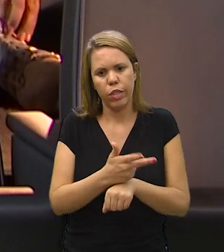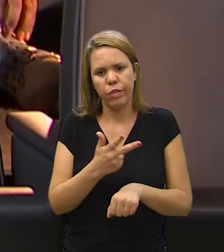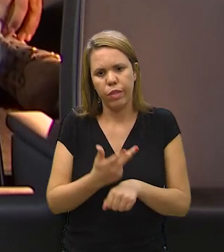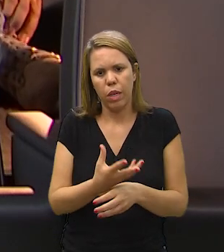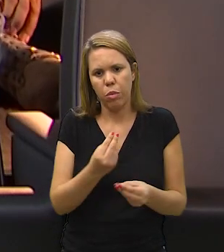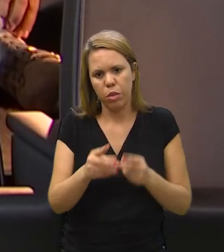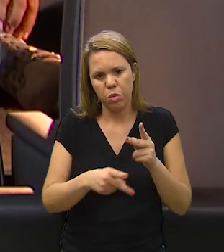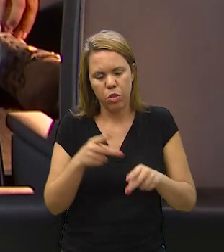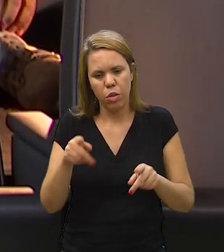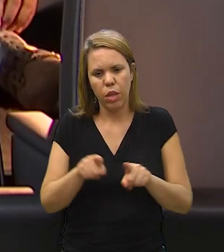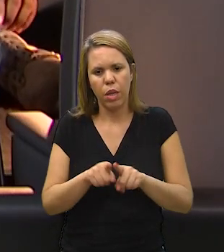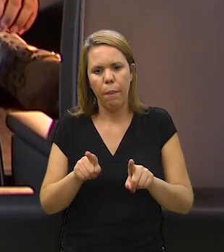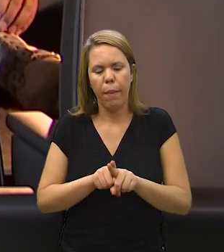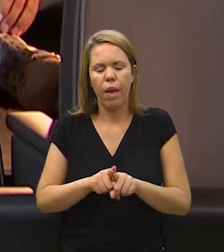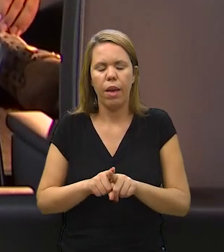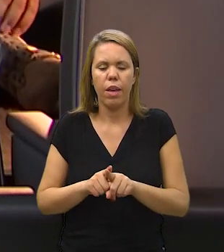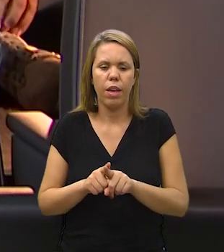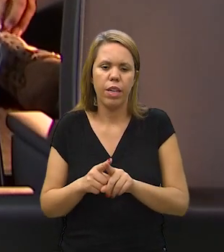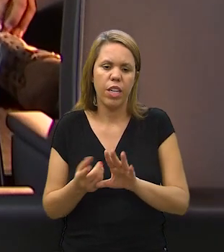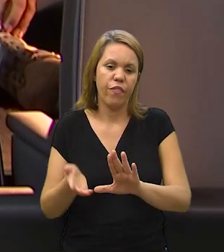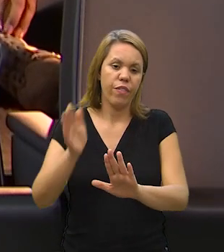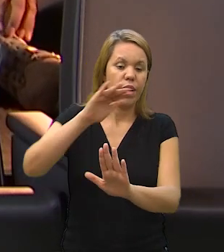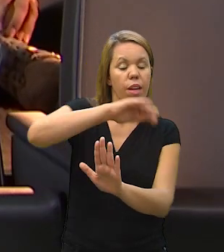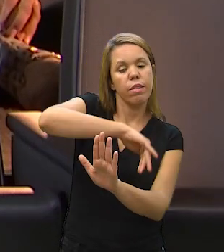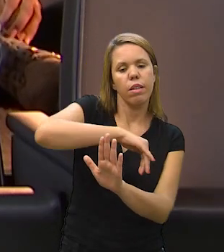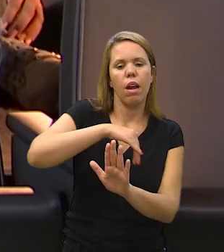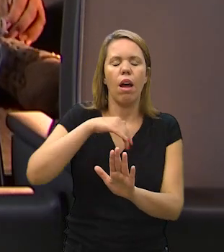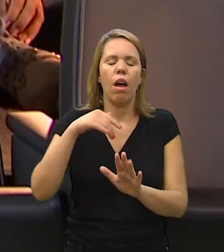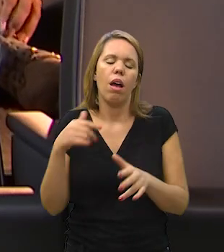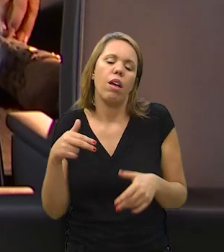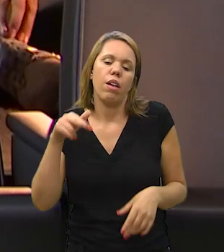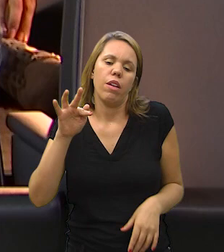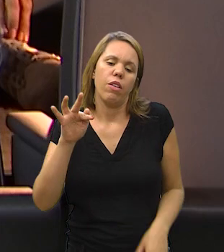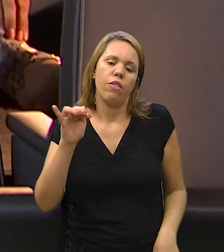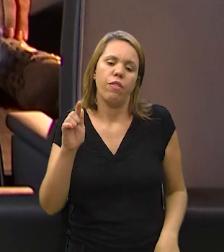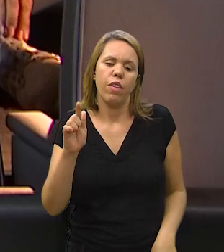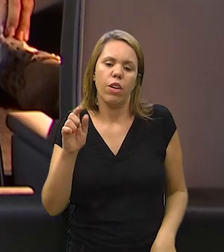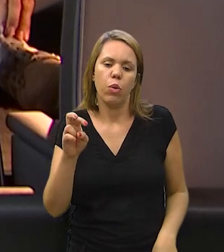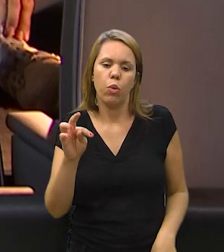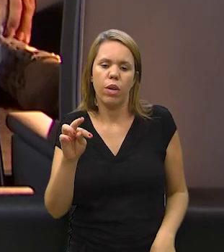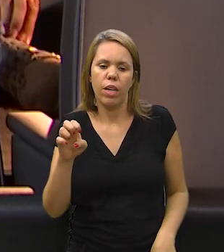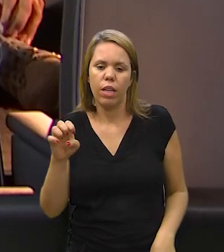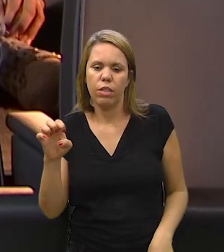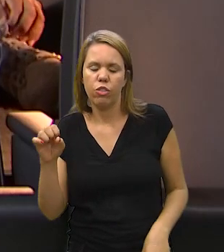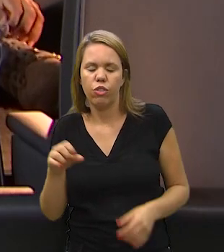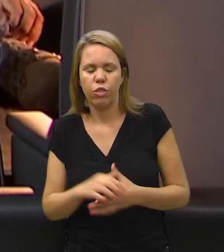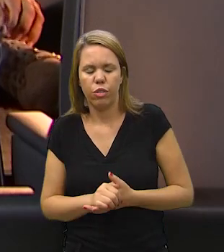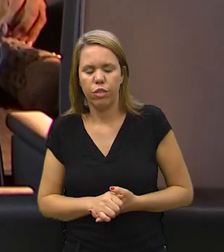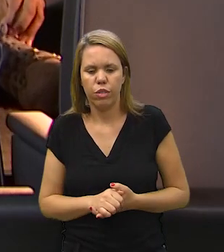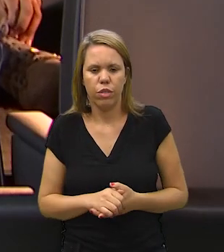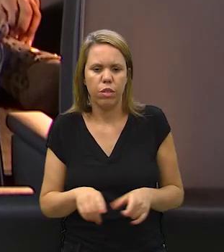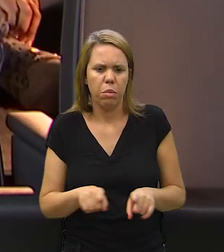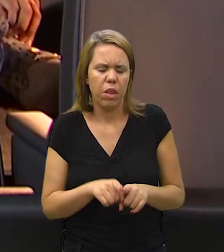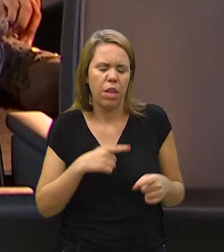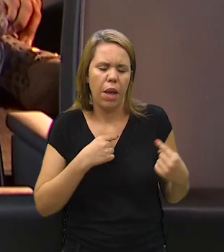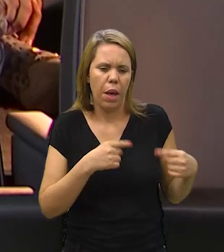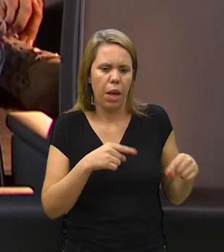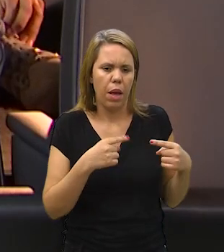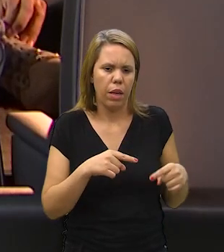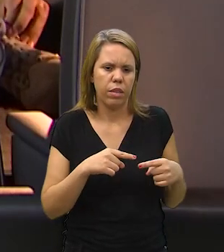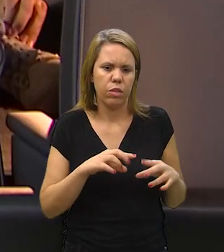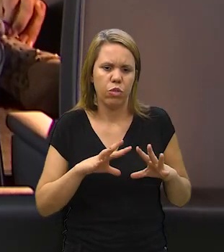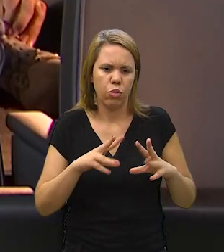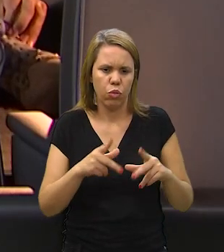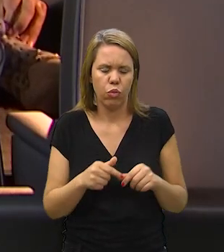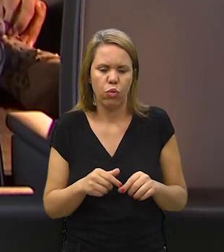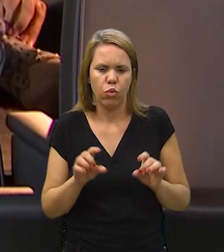20. Teve bastante figurante. Não tem isso também, a trilha sonora, que dá